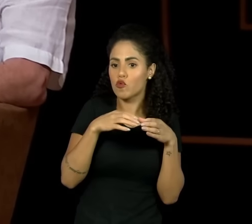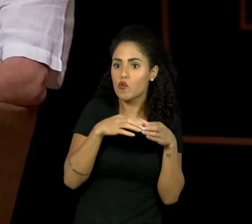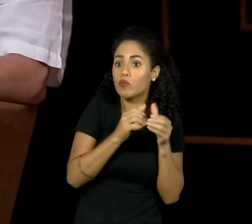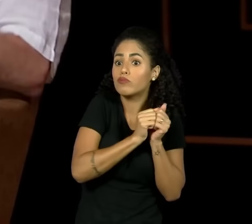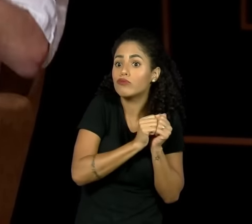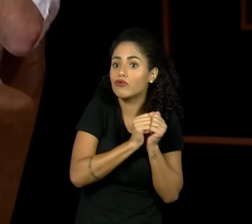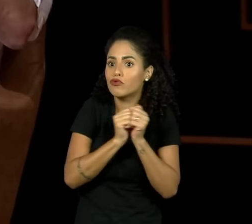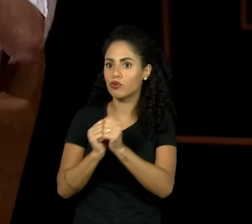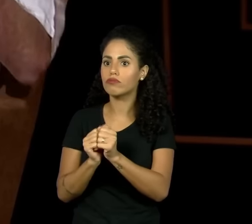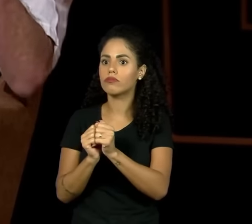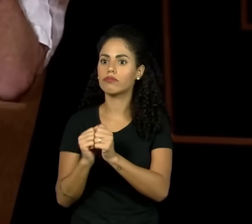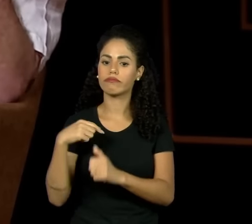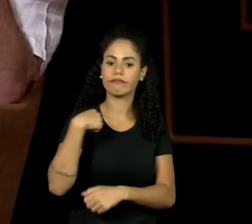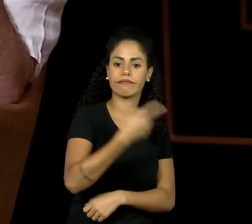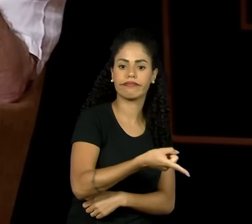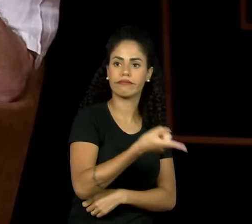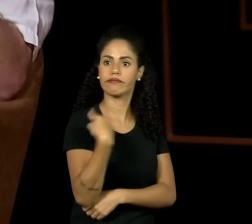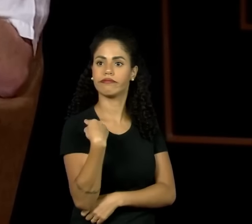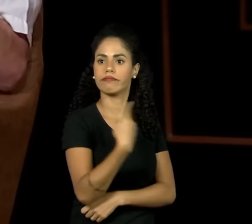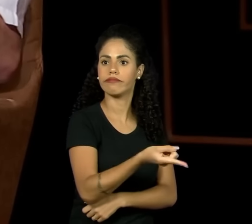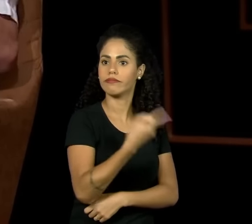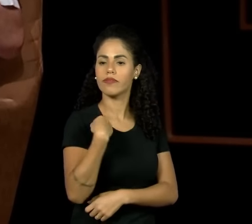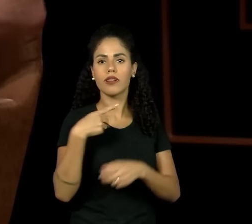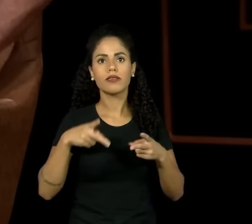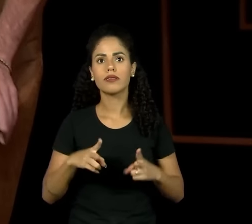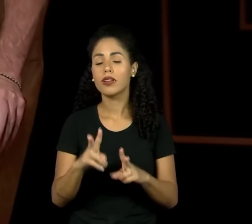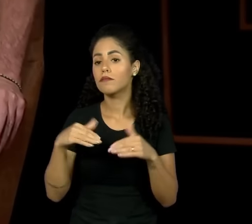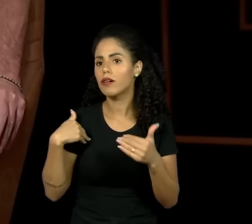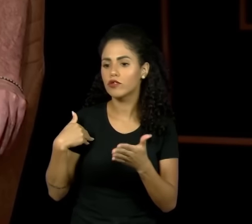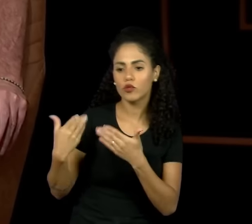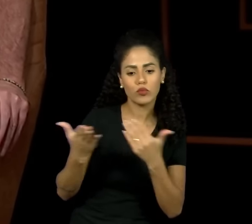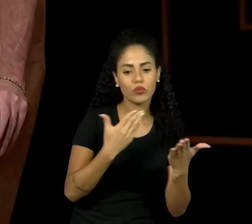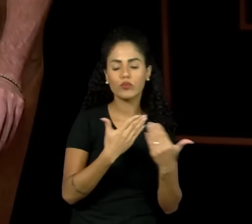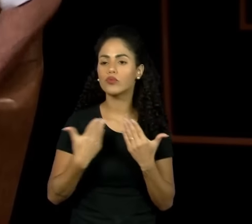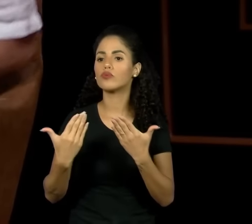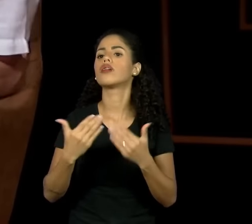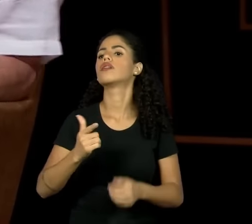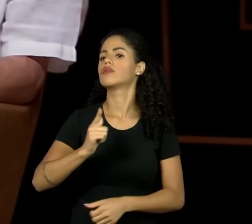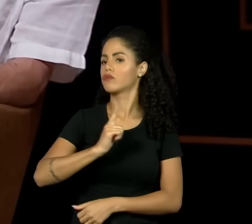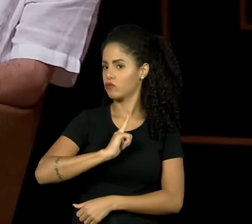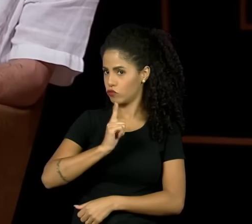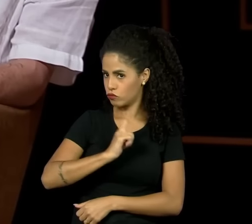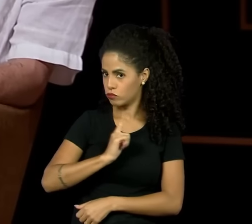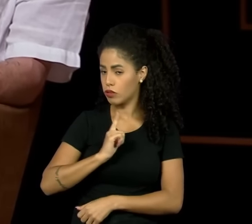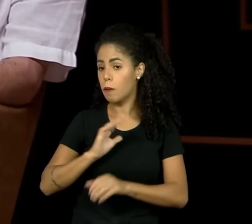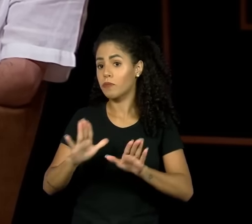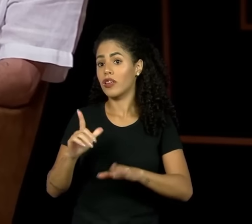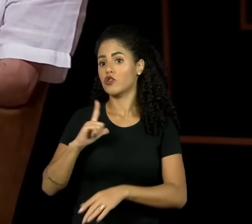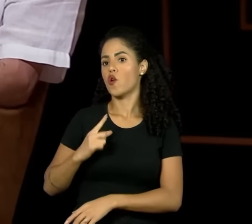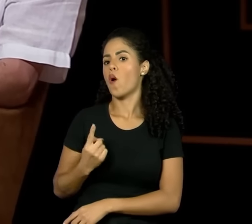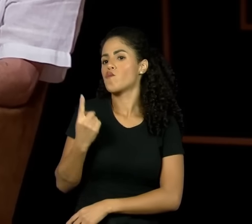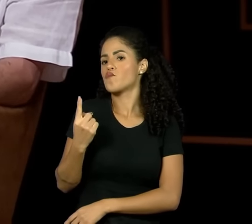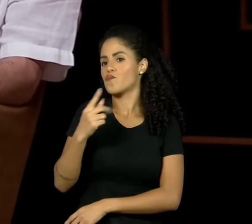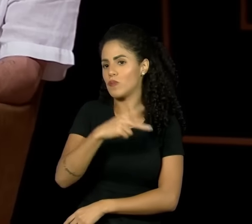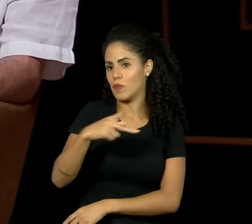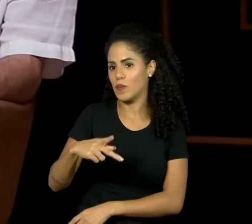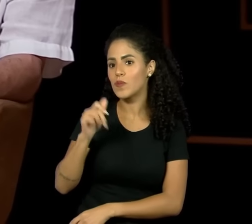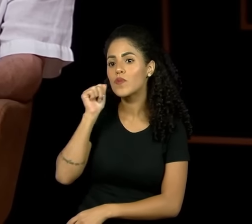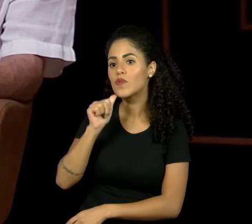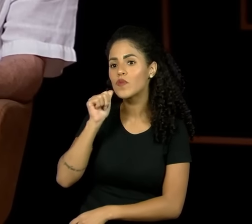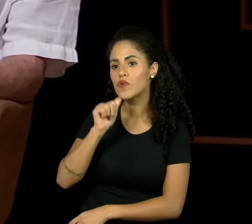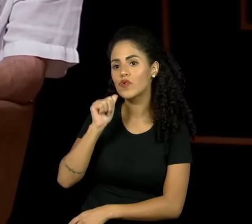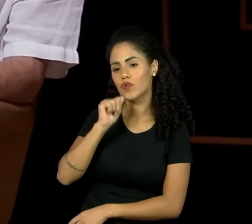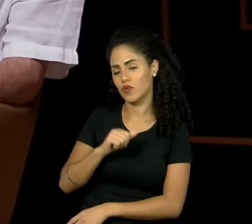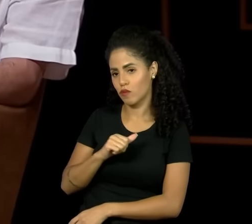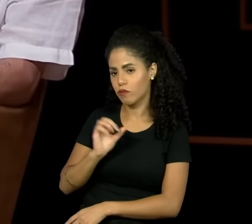comigo então essas conversas assim eu tive uma uma professora que é al